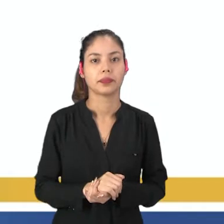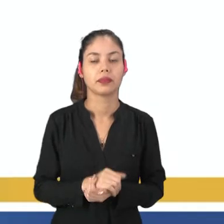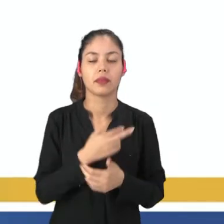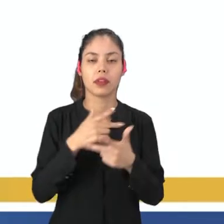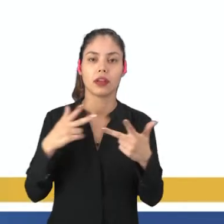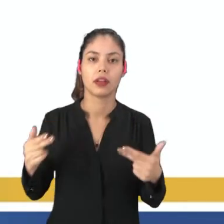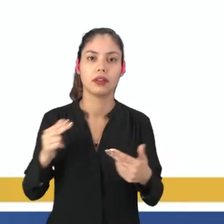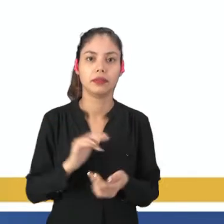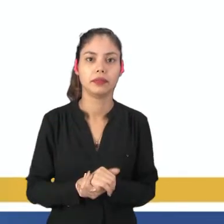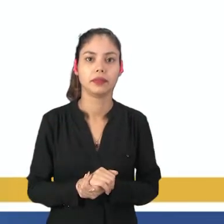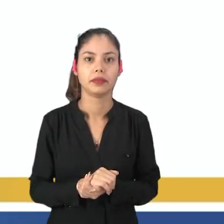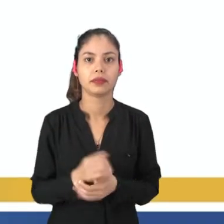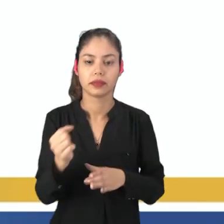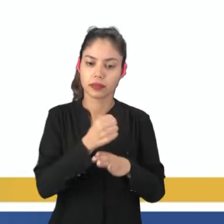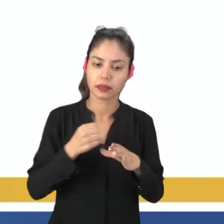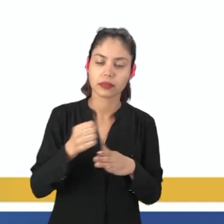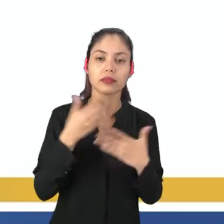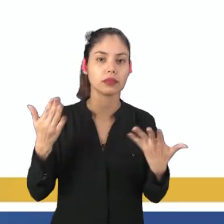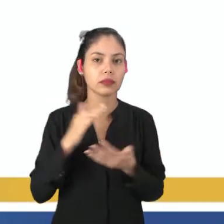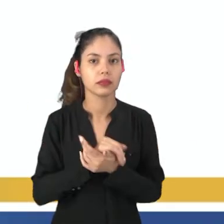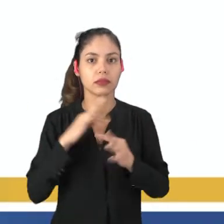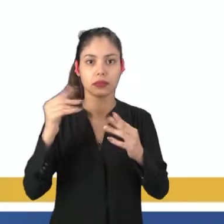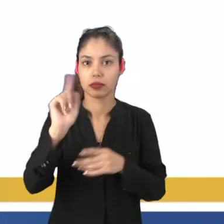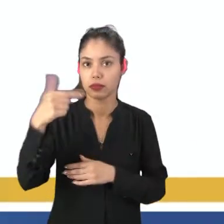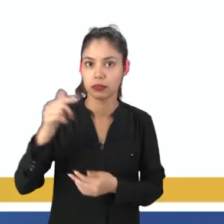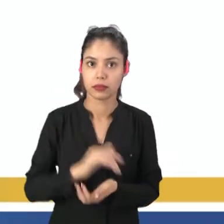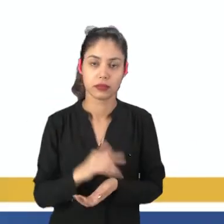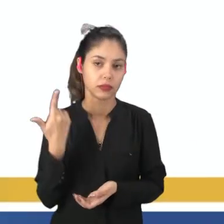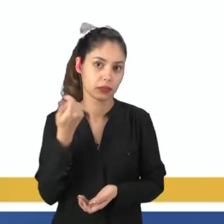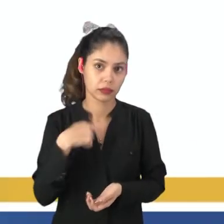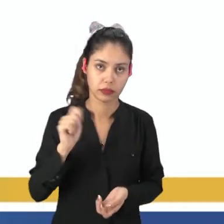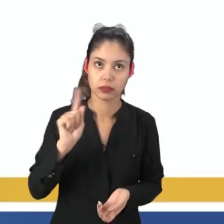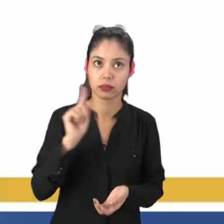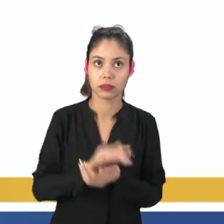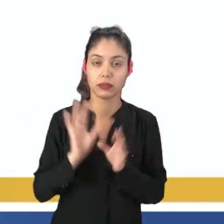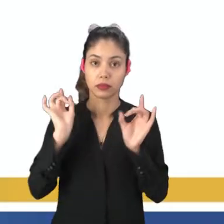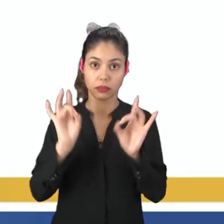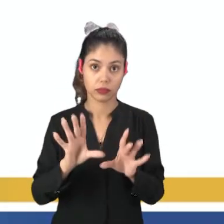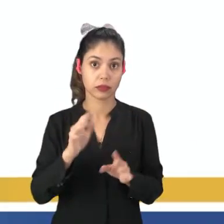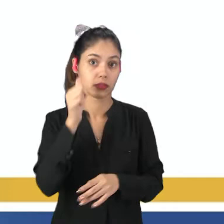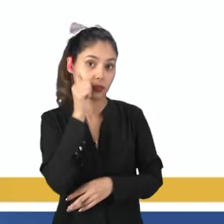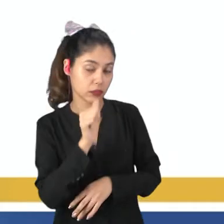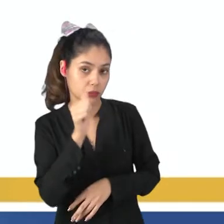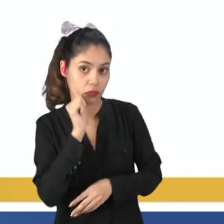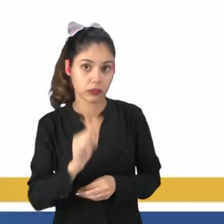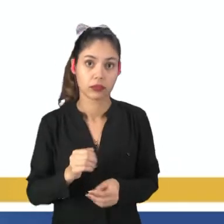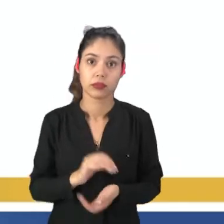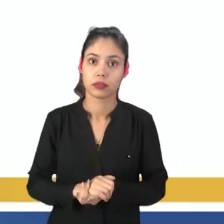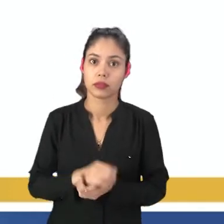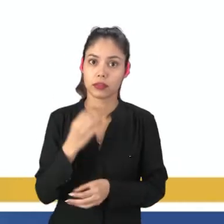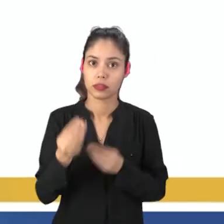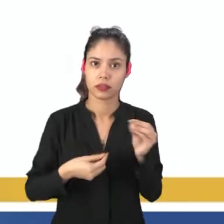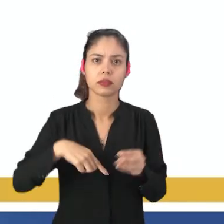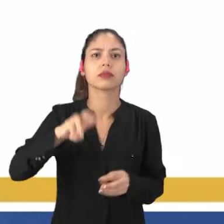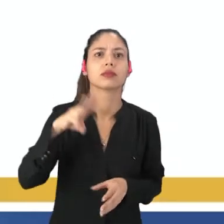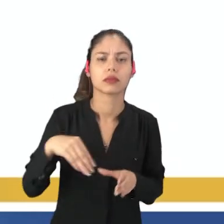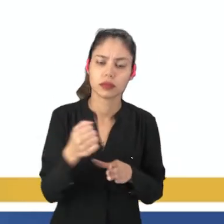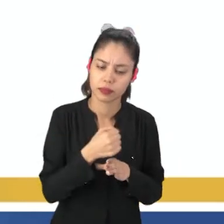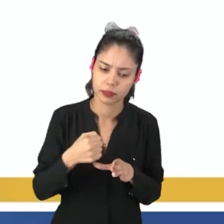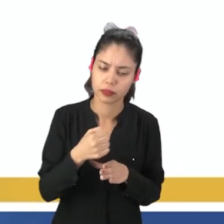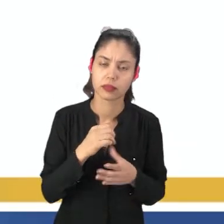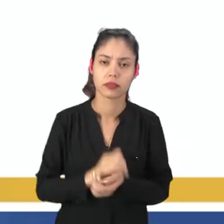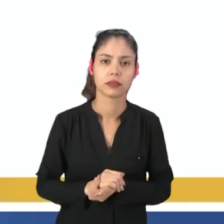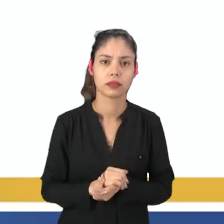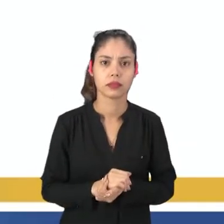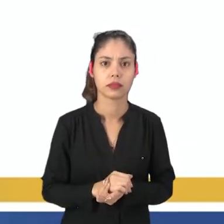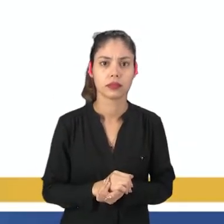coisas, de cozinha, etc., não necessariamente colocam a mulher na posição de quem cozinha.